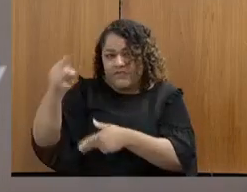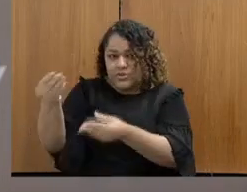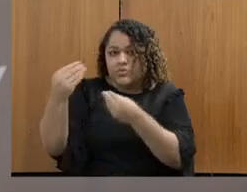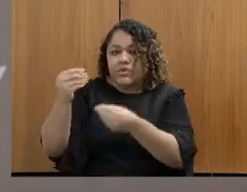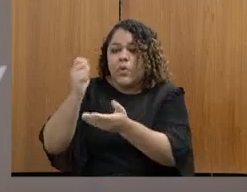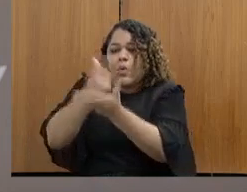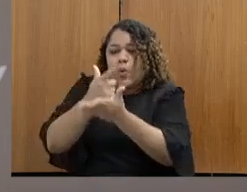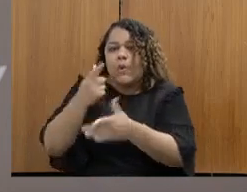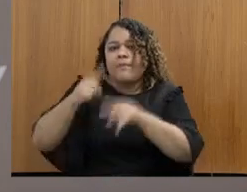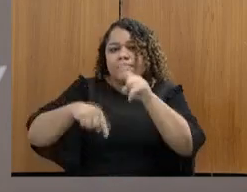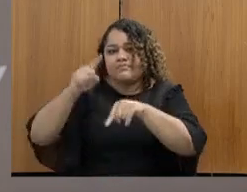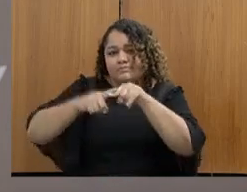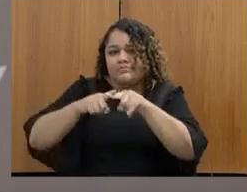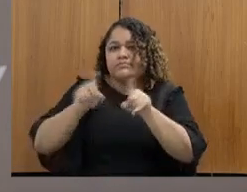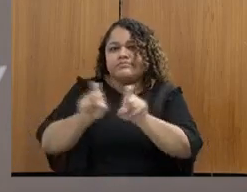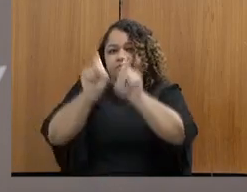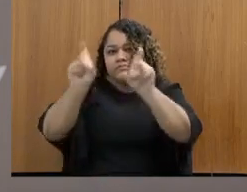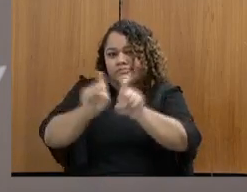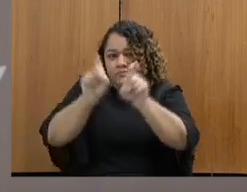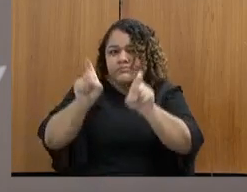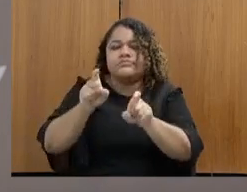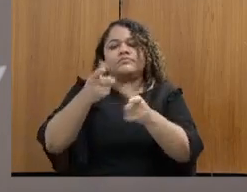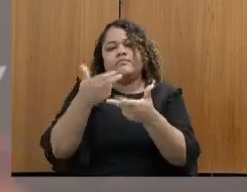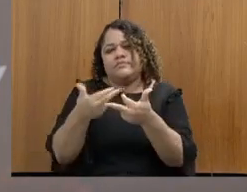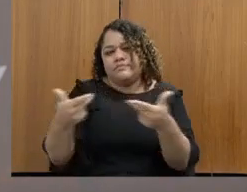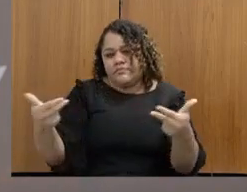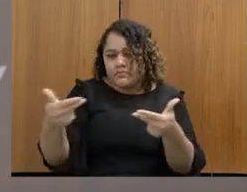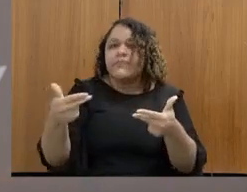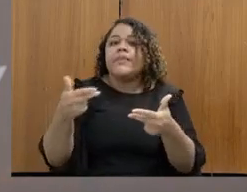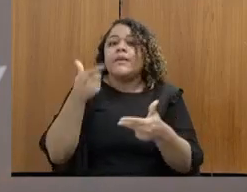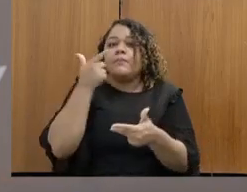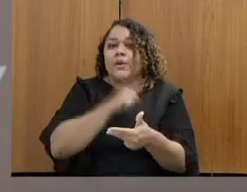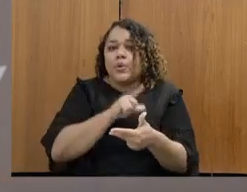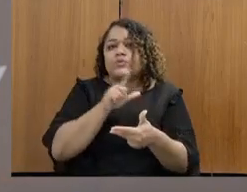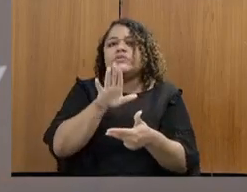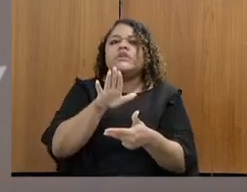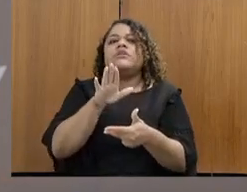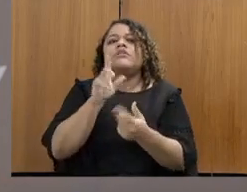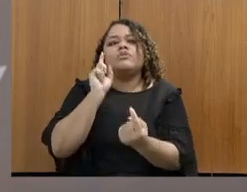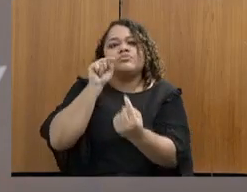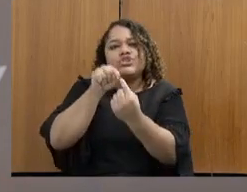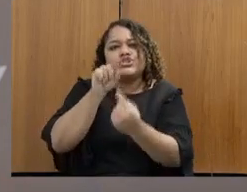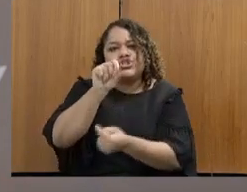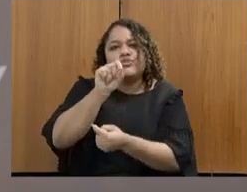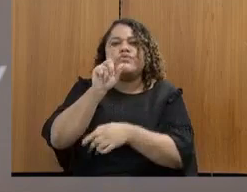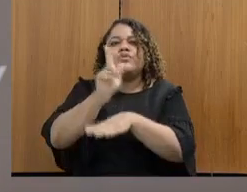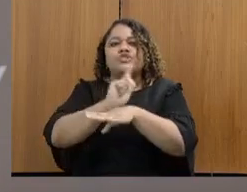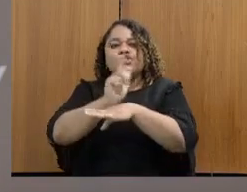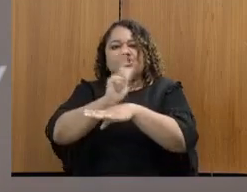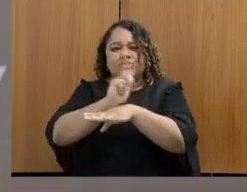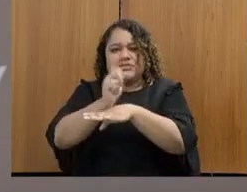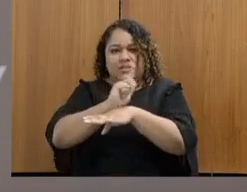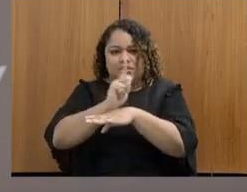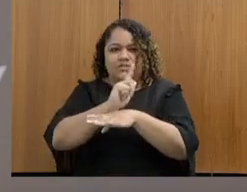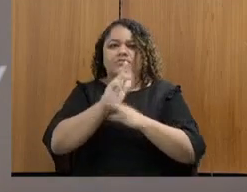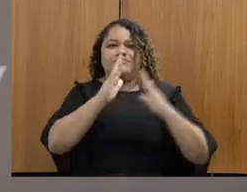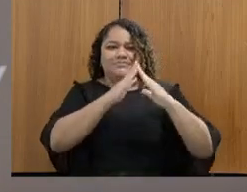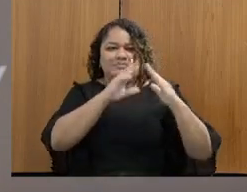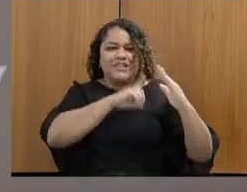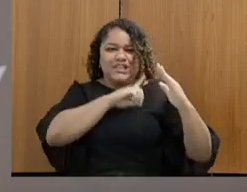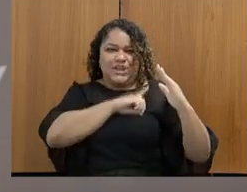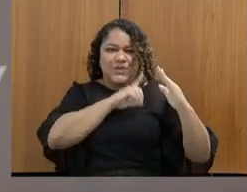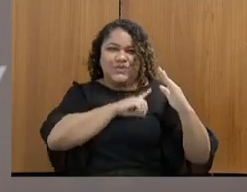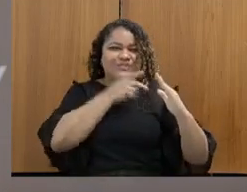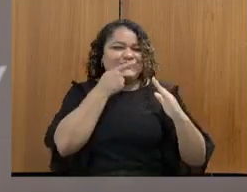equipamentos de informática é e acredito que dentro da pretensão da nossa gestora da nossa delegada a máquina de xerox também